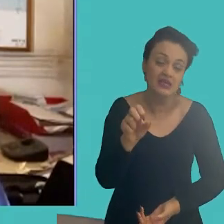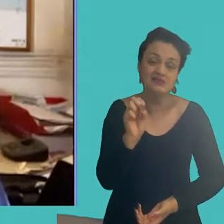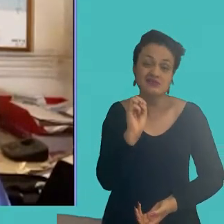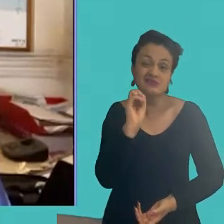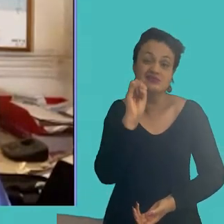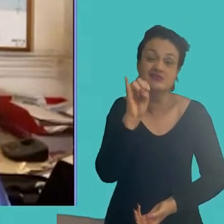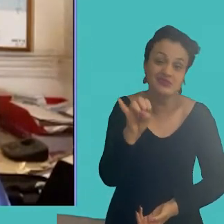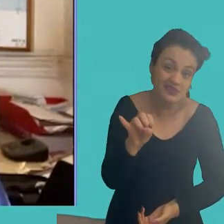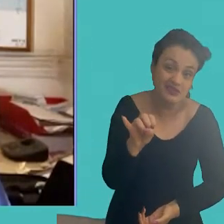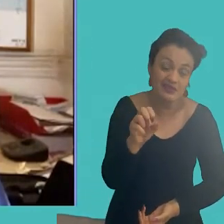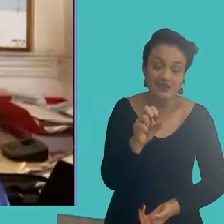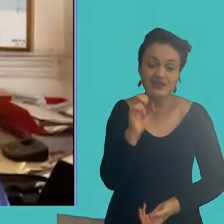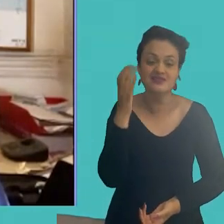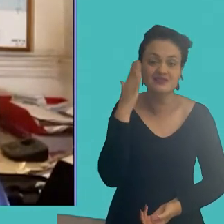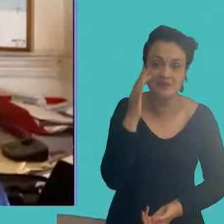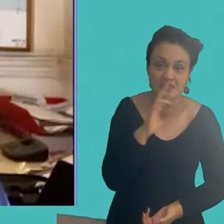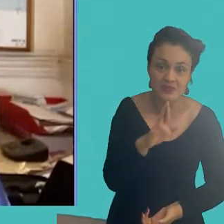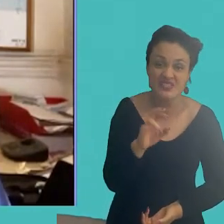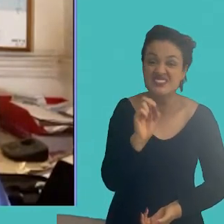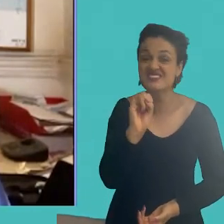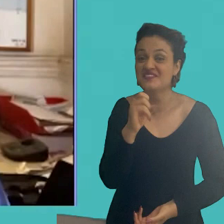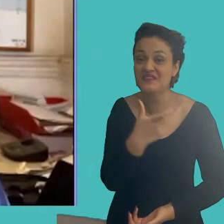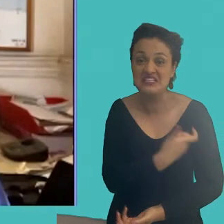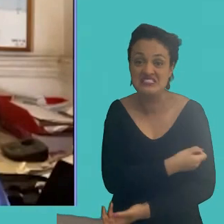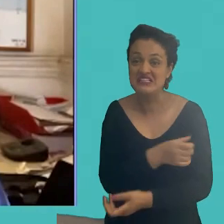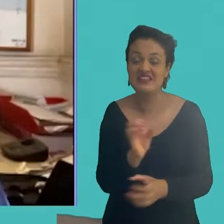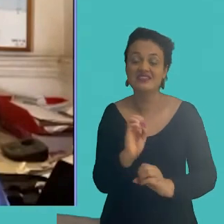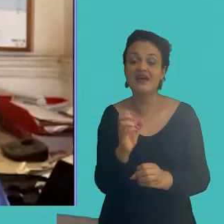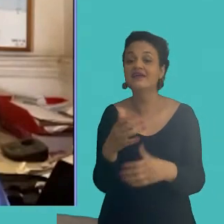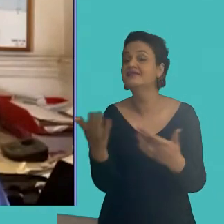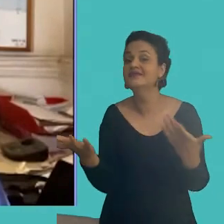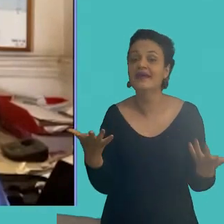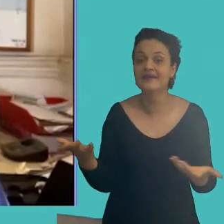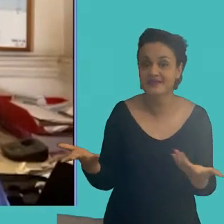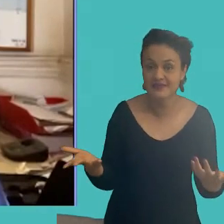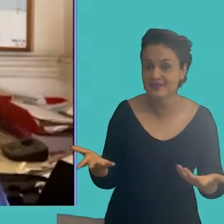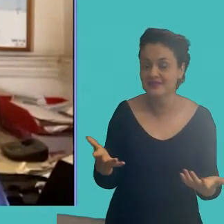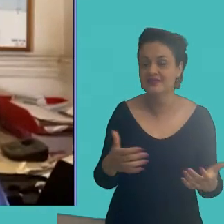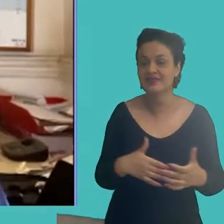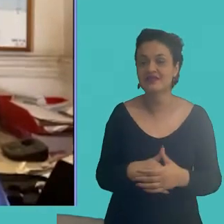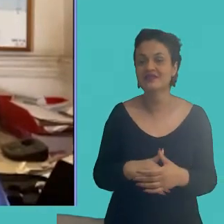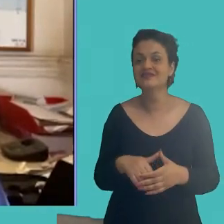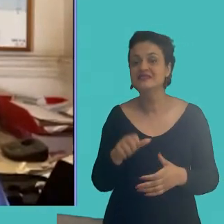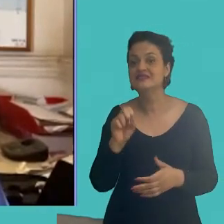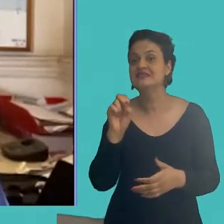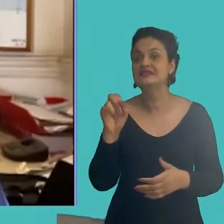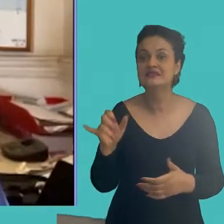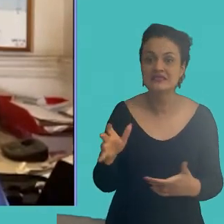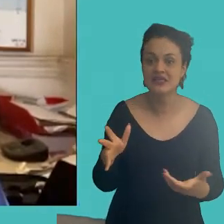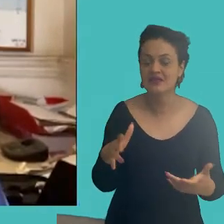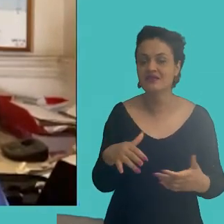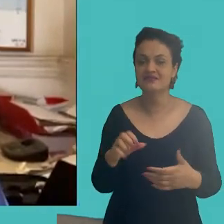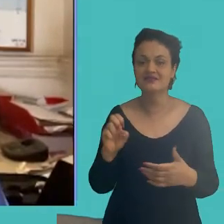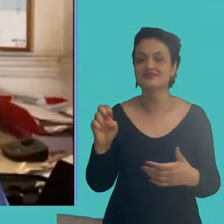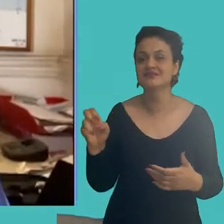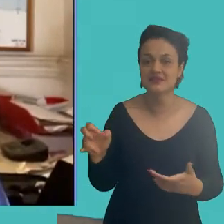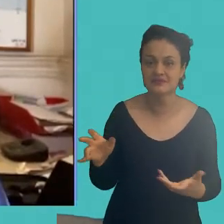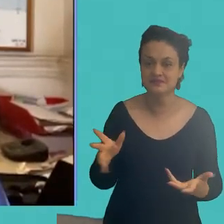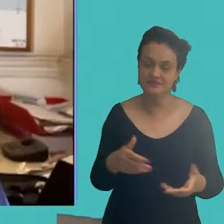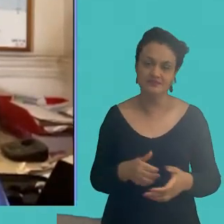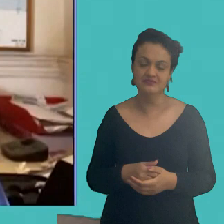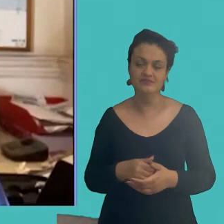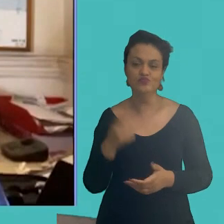a questão da vacinação como um instrumento político partidário na luta